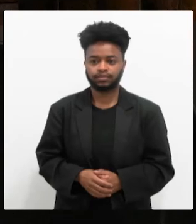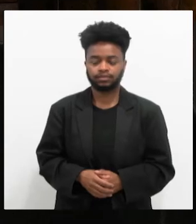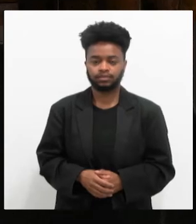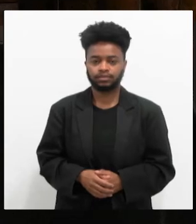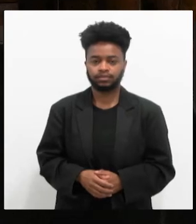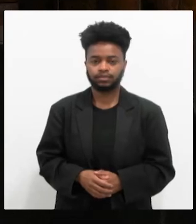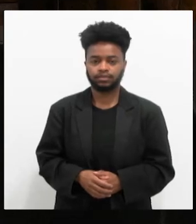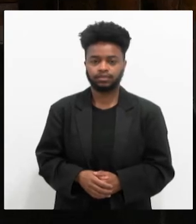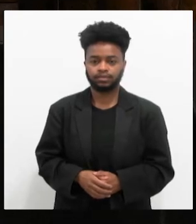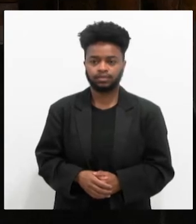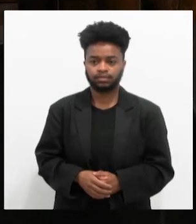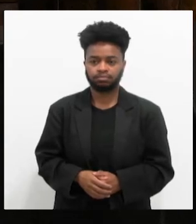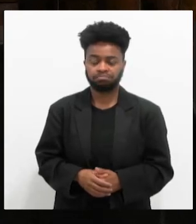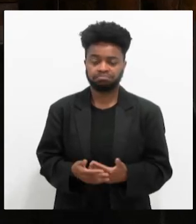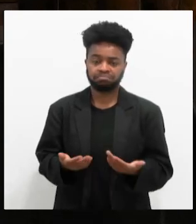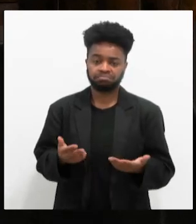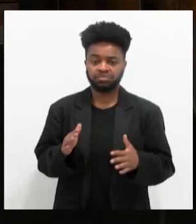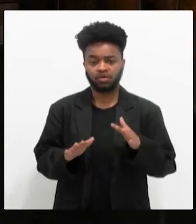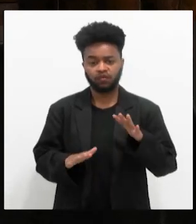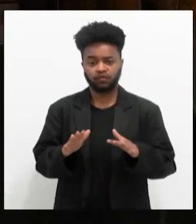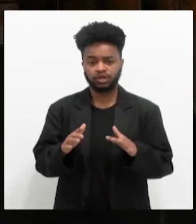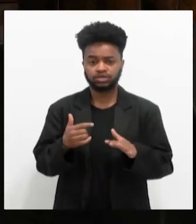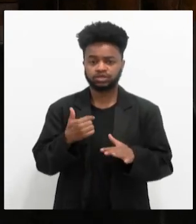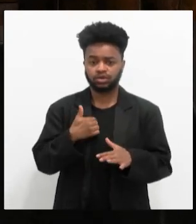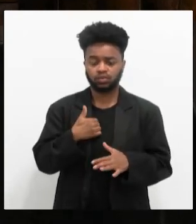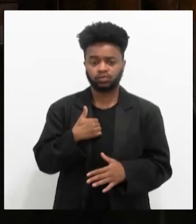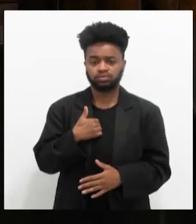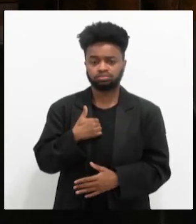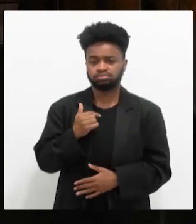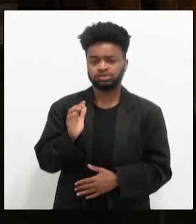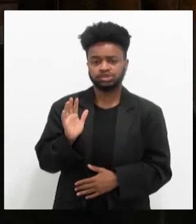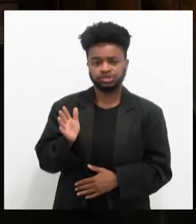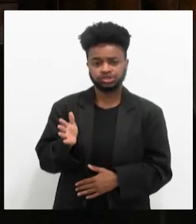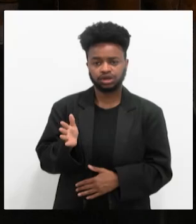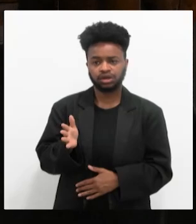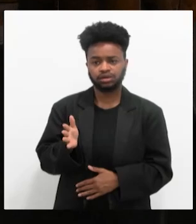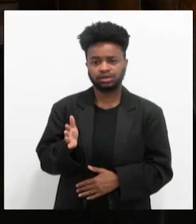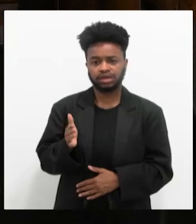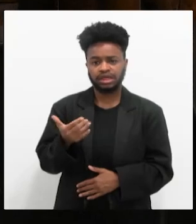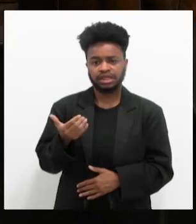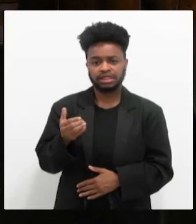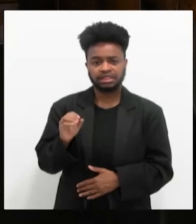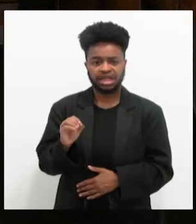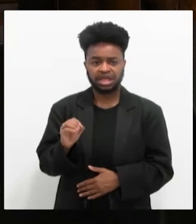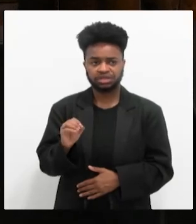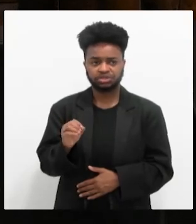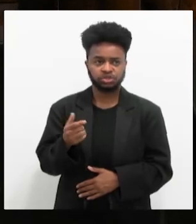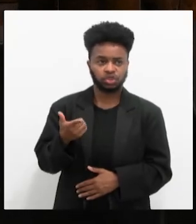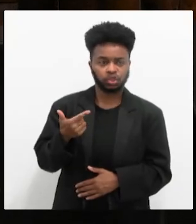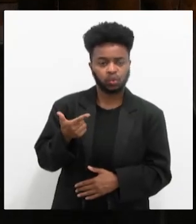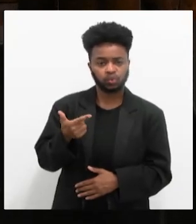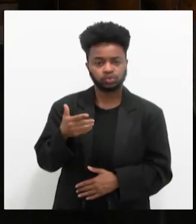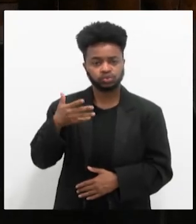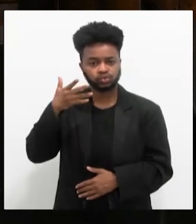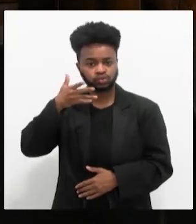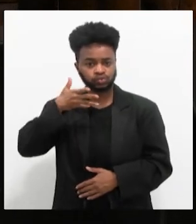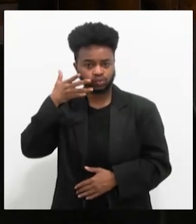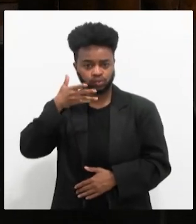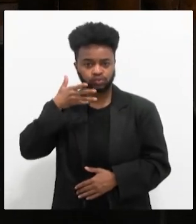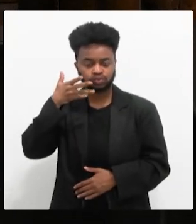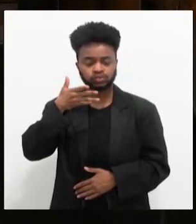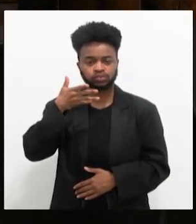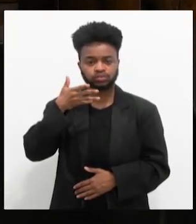Eu talvez já tenha feito aqui uns 10 a 12 discursos